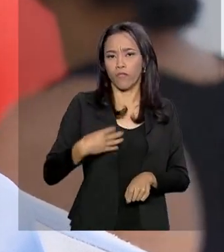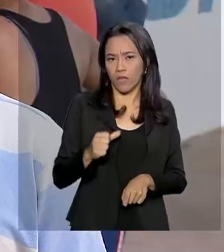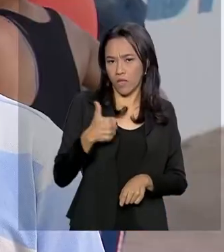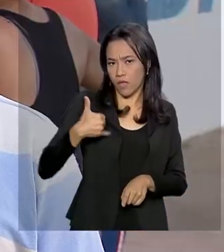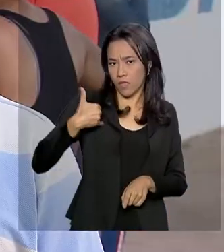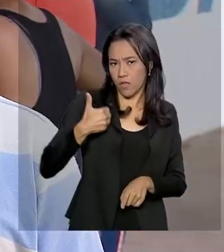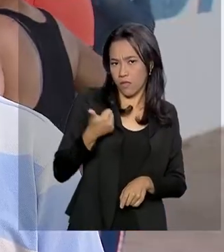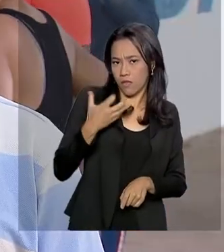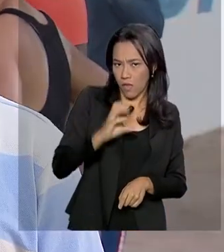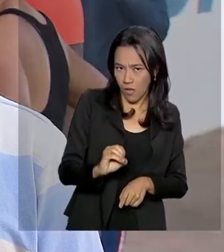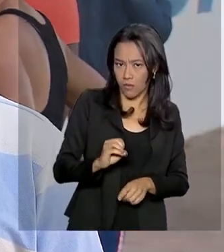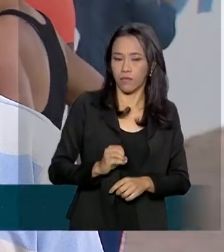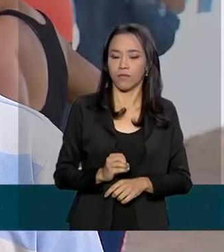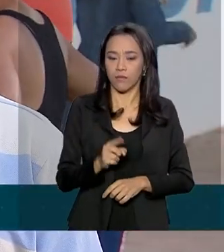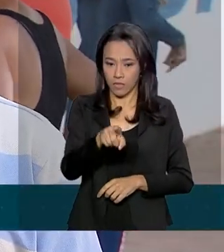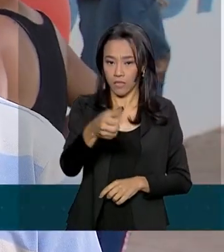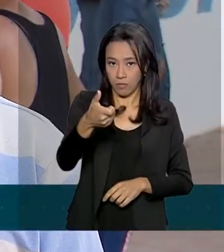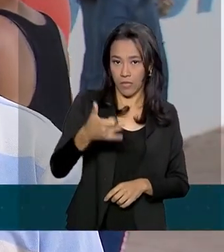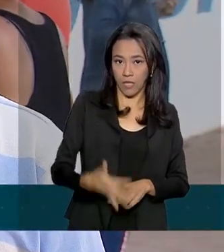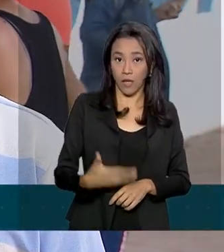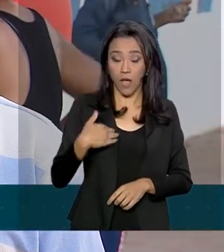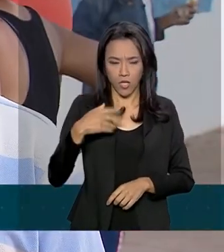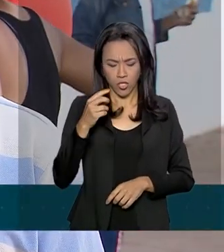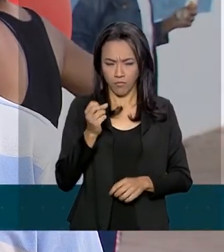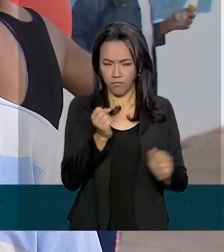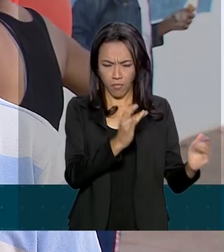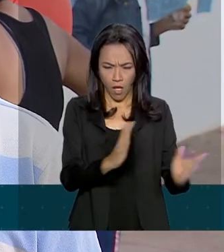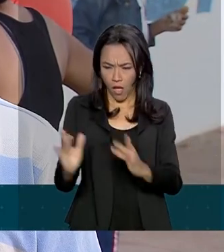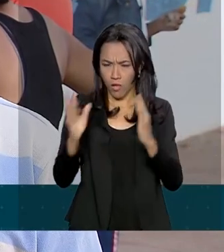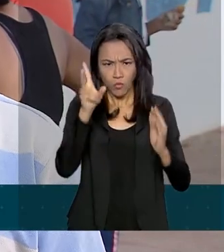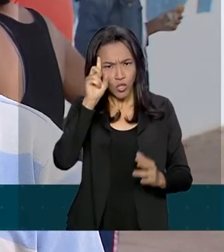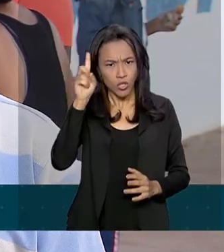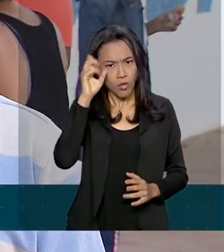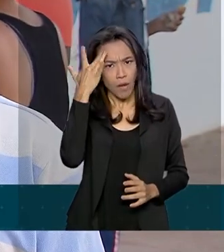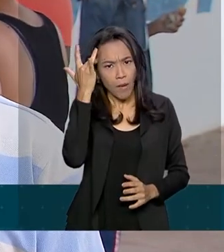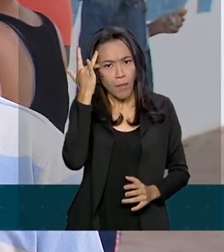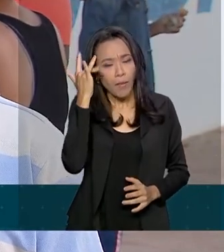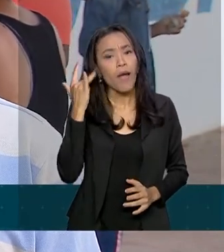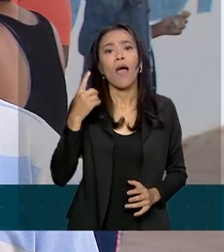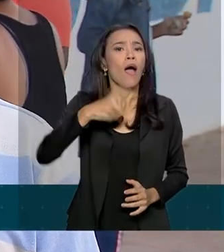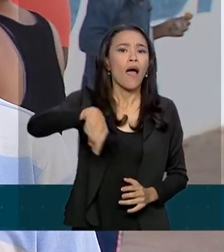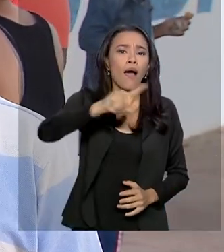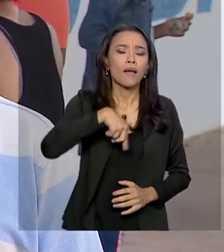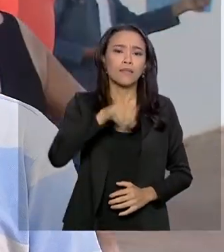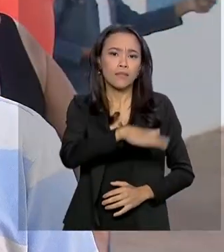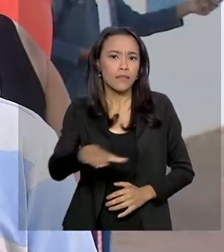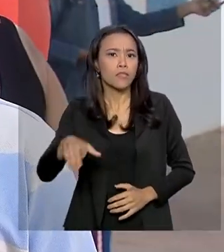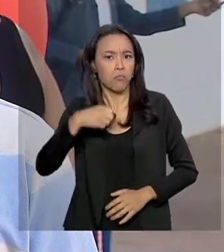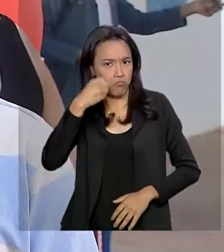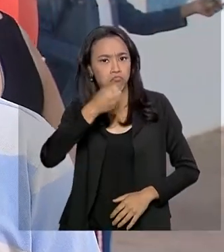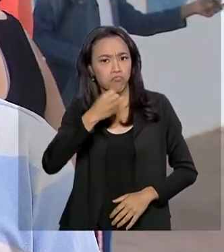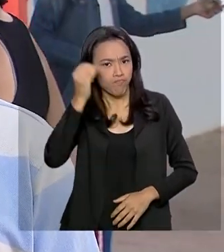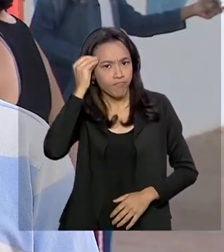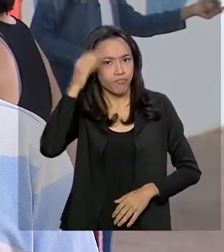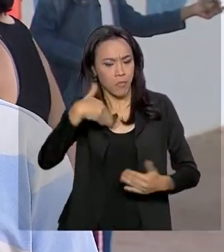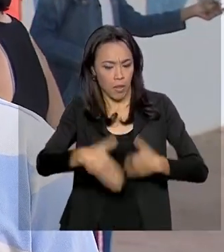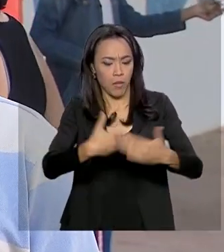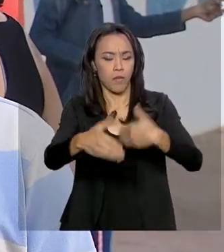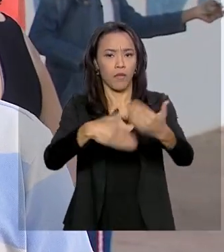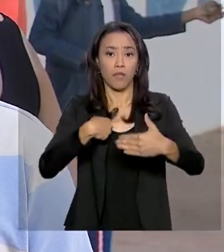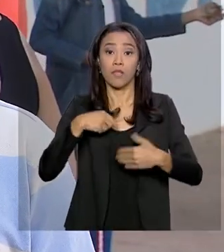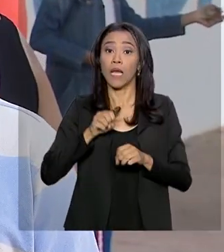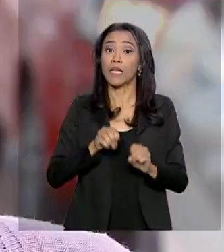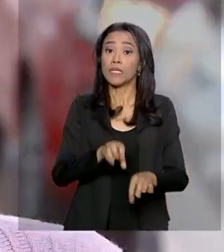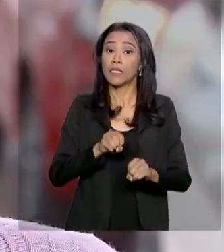escola. A gente observa no dia a dia nossas crianças. Elas estão se desenvolvendo muito. Então, está educando nossos filhos